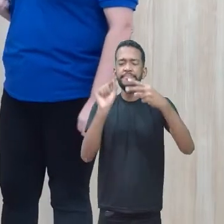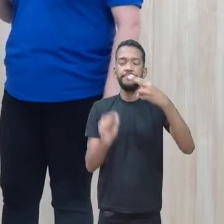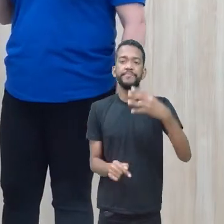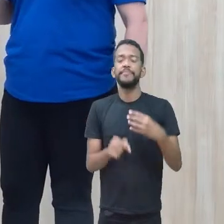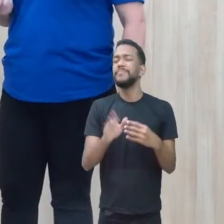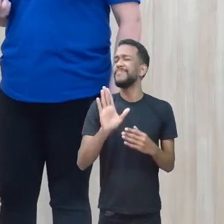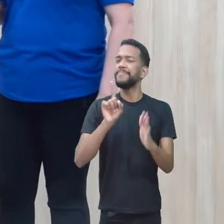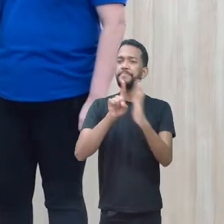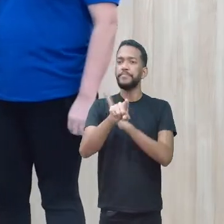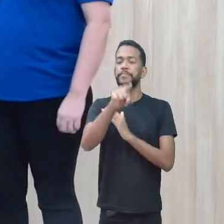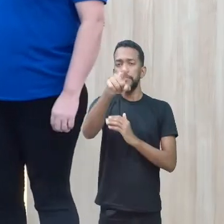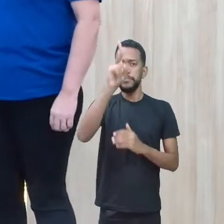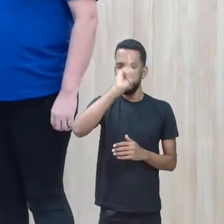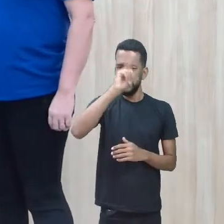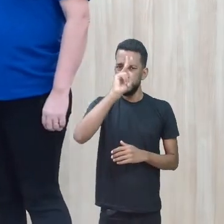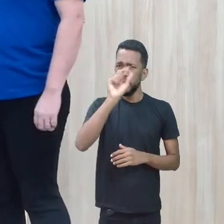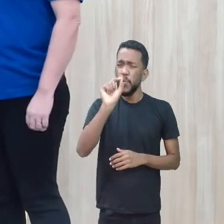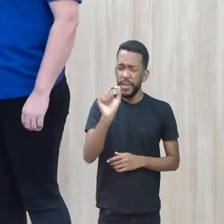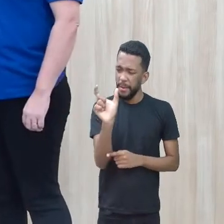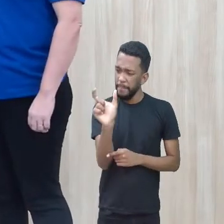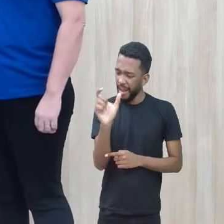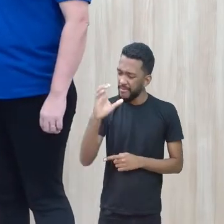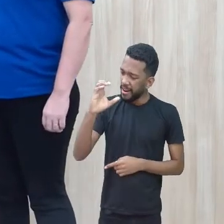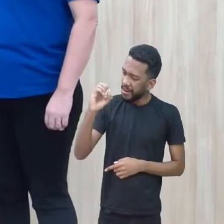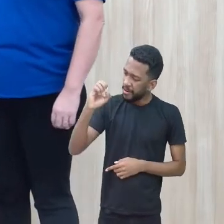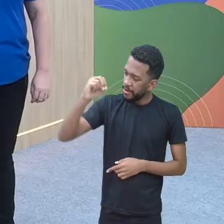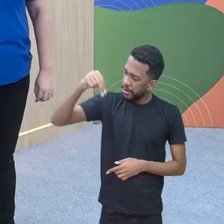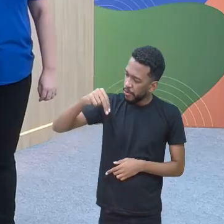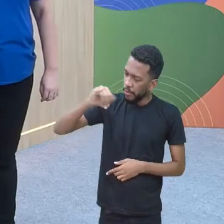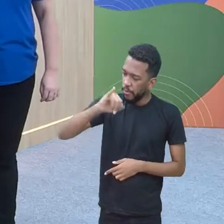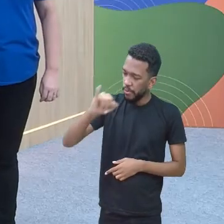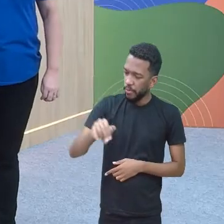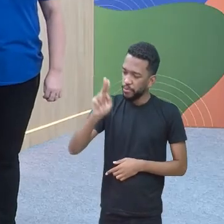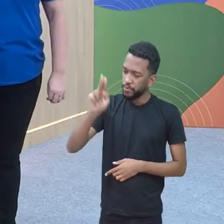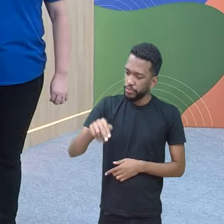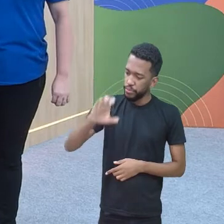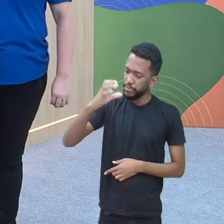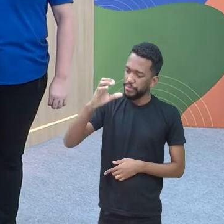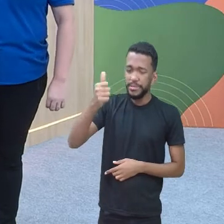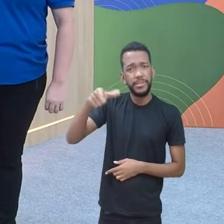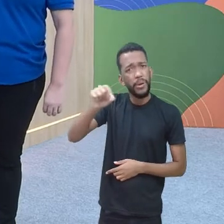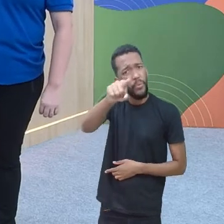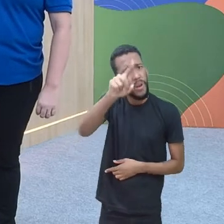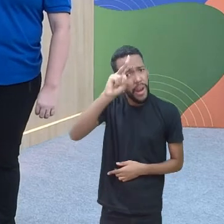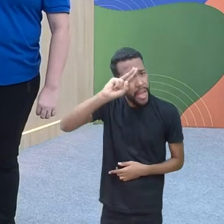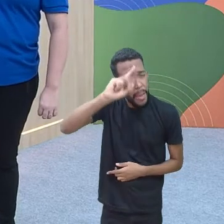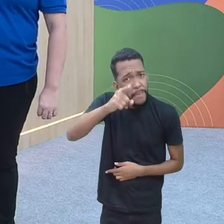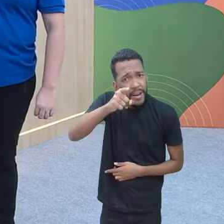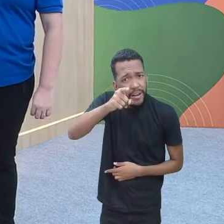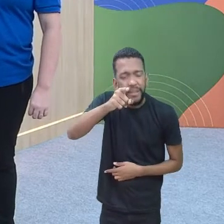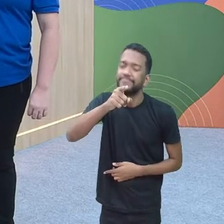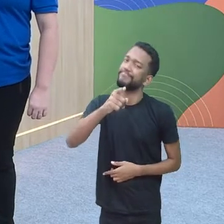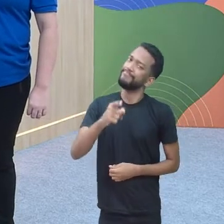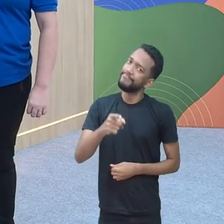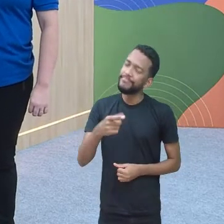Vocês lembram o que é conjunção? Se não lembram, eu vou lembrar para vocês